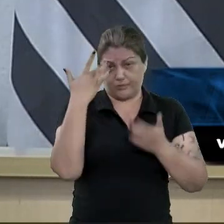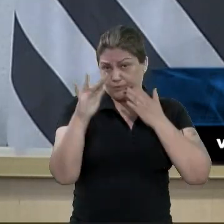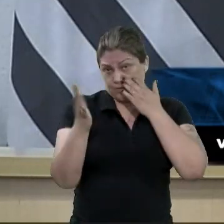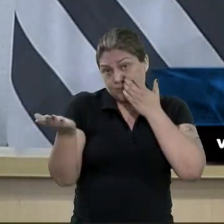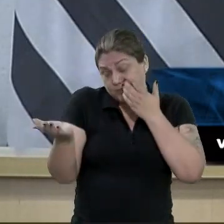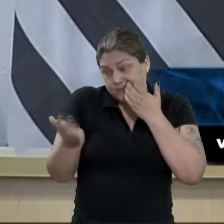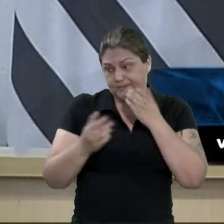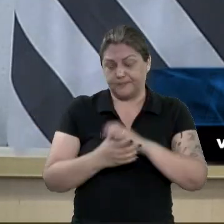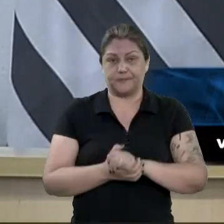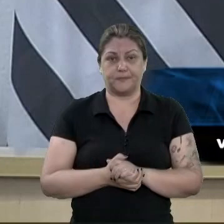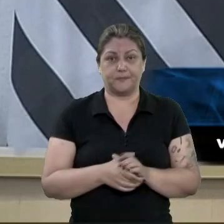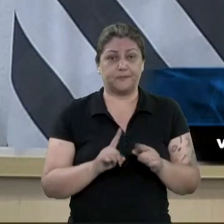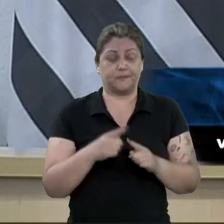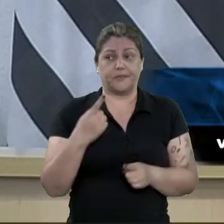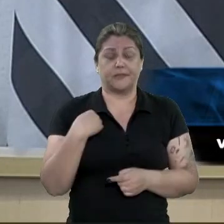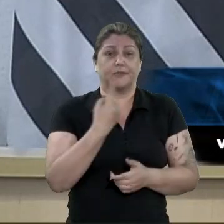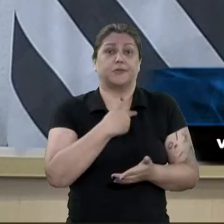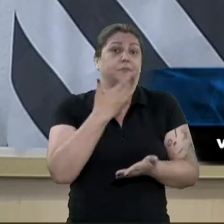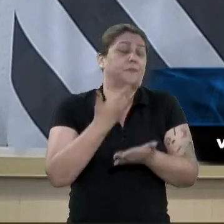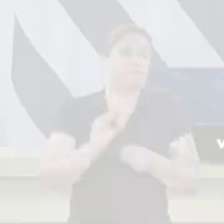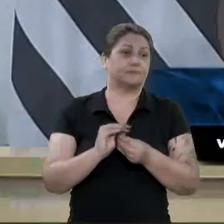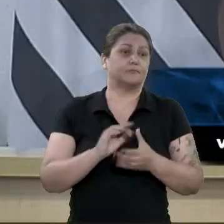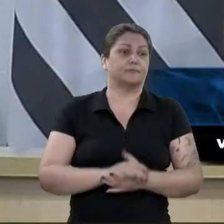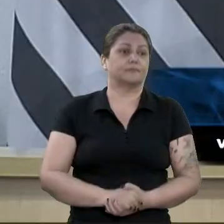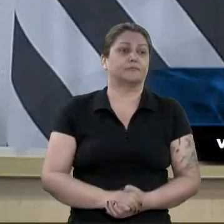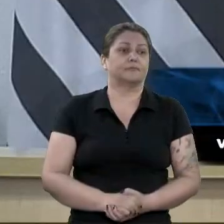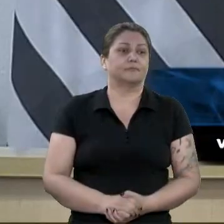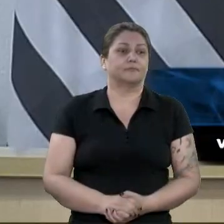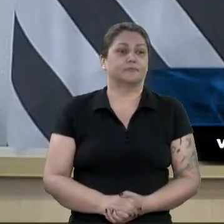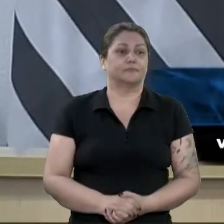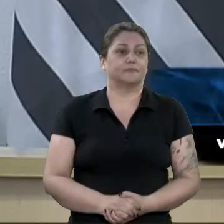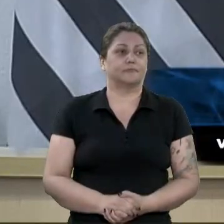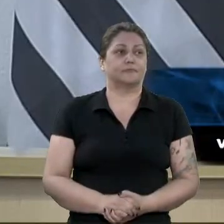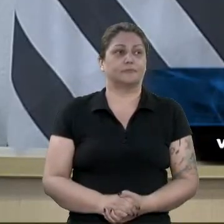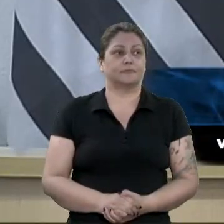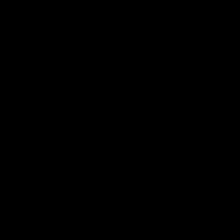mas é lamentável isso aí. Prefeito, fica de olho na Maria Fumaça, hein?